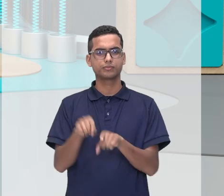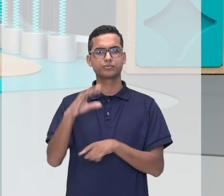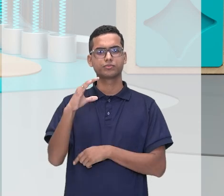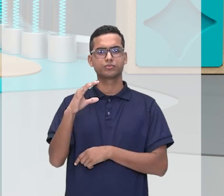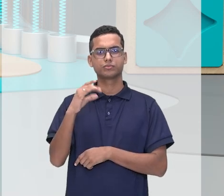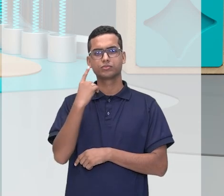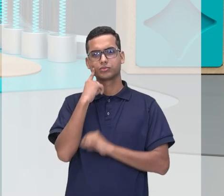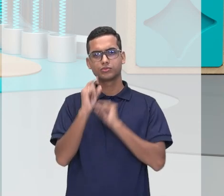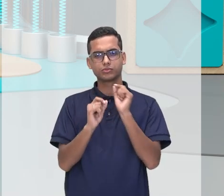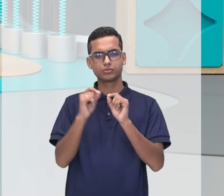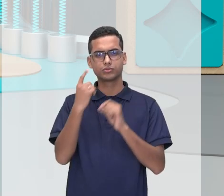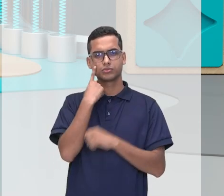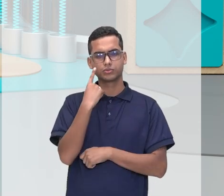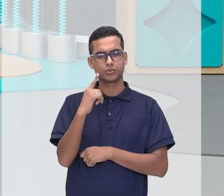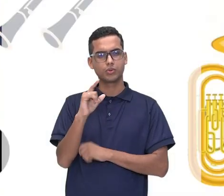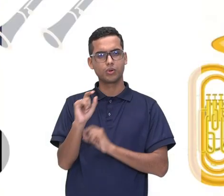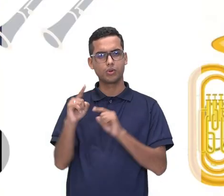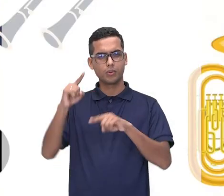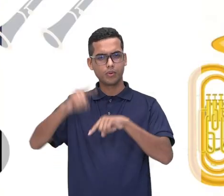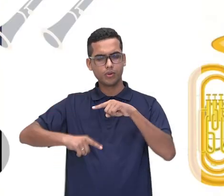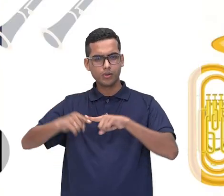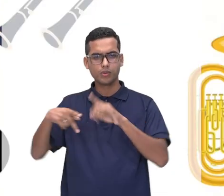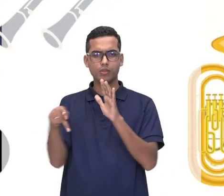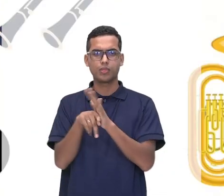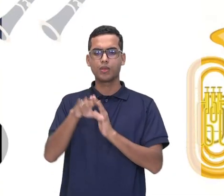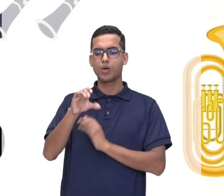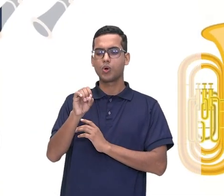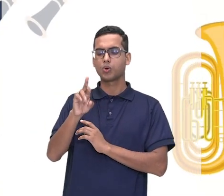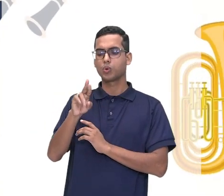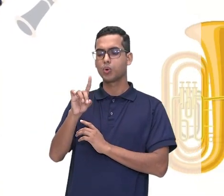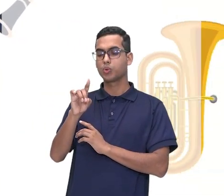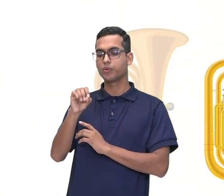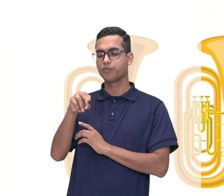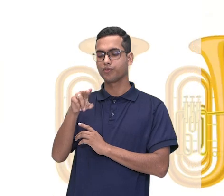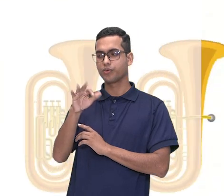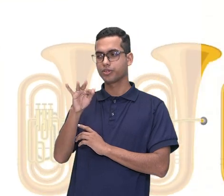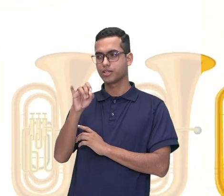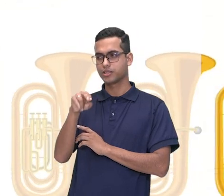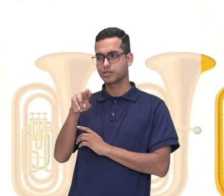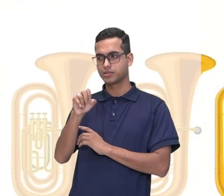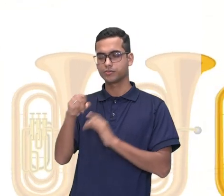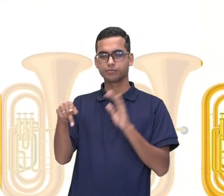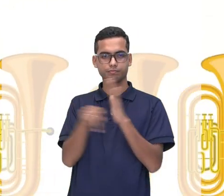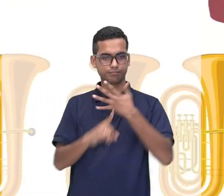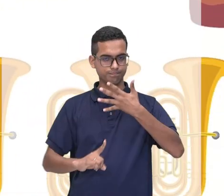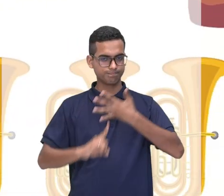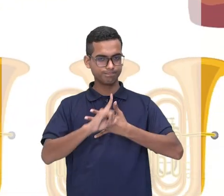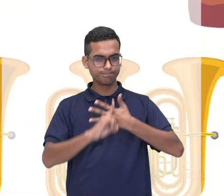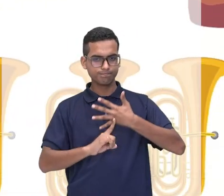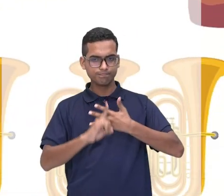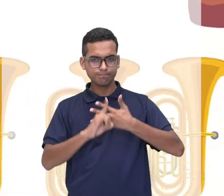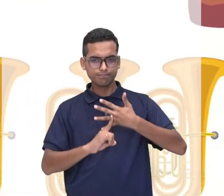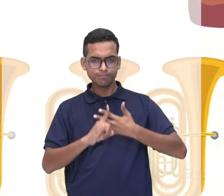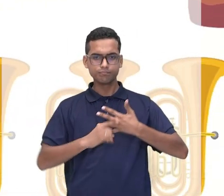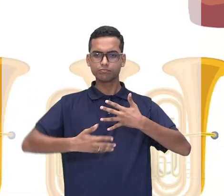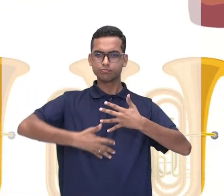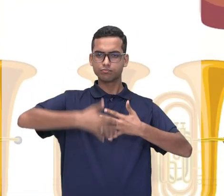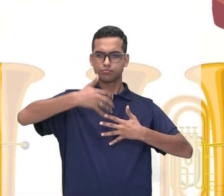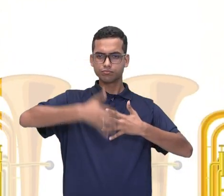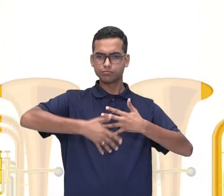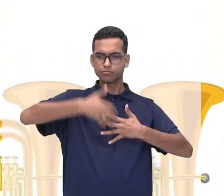são instrumentos de corda, como vocês podem ver. Aqui ao lado nós temos